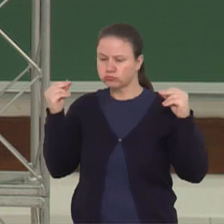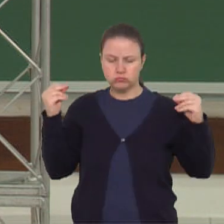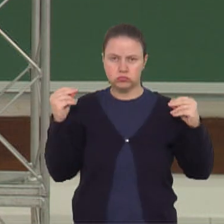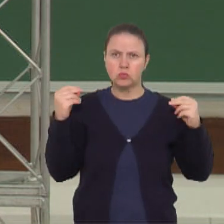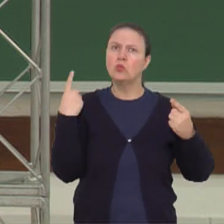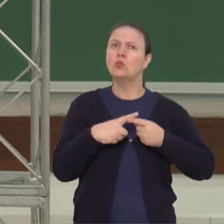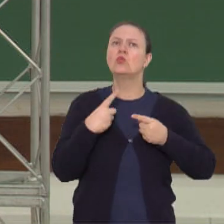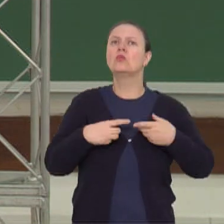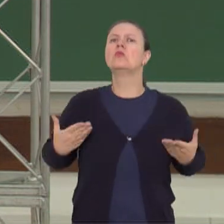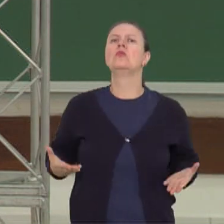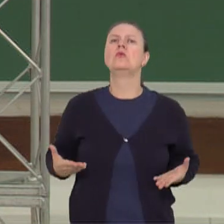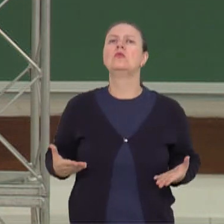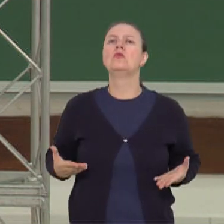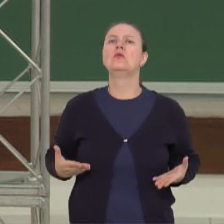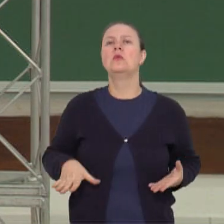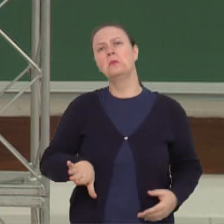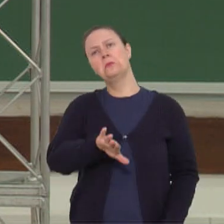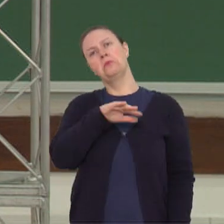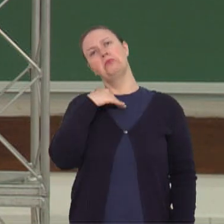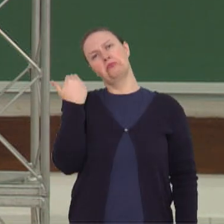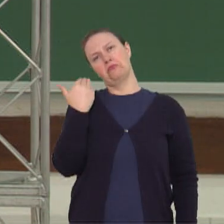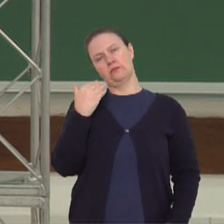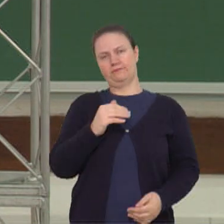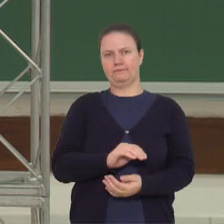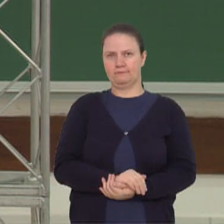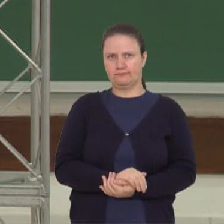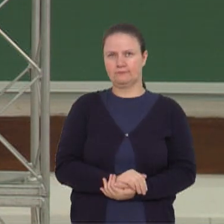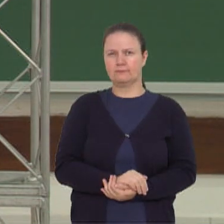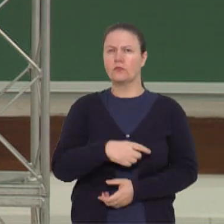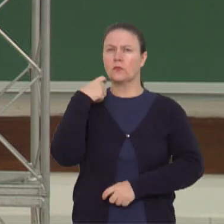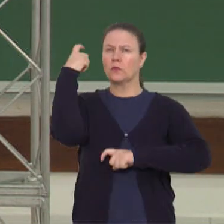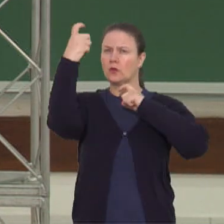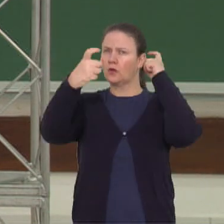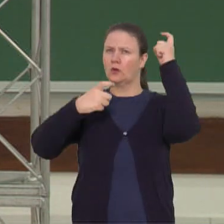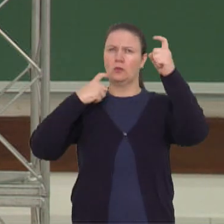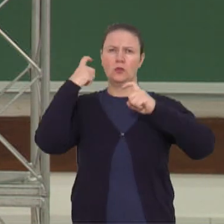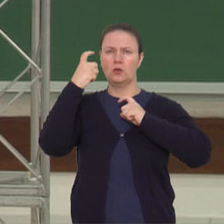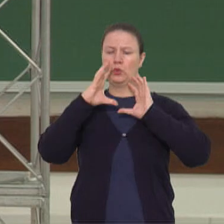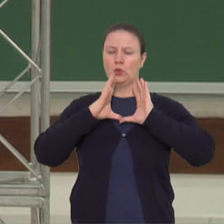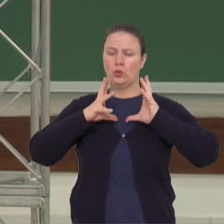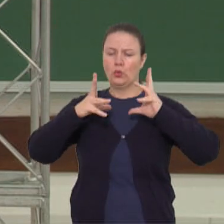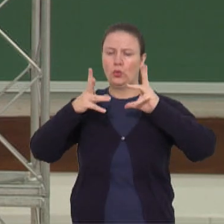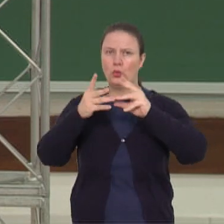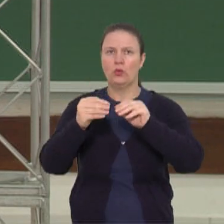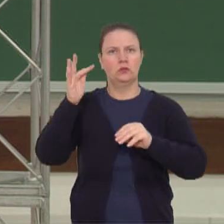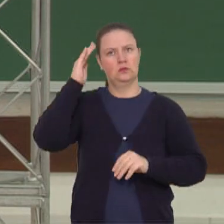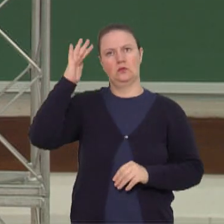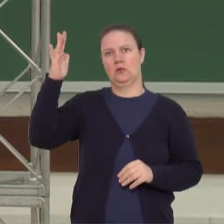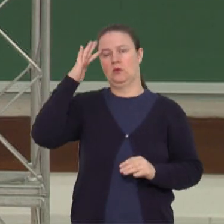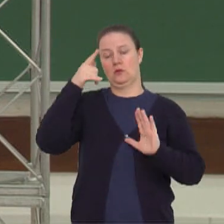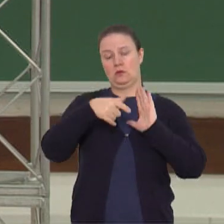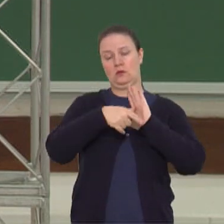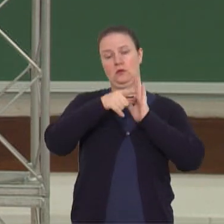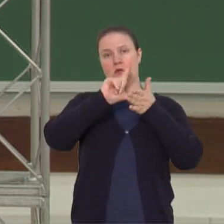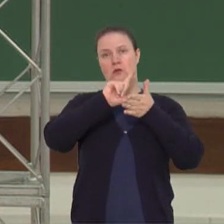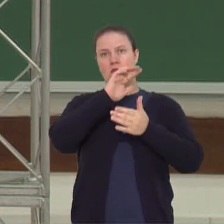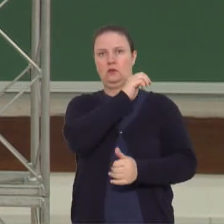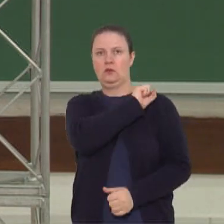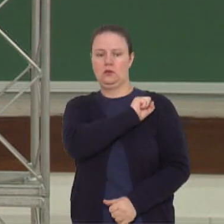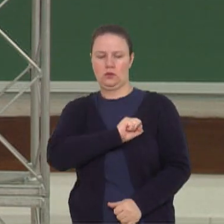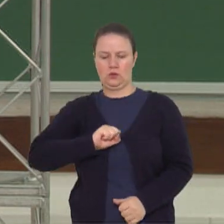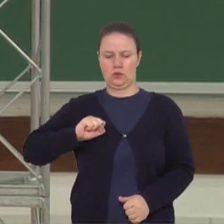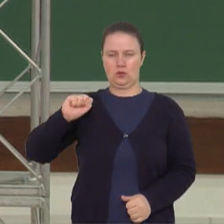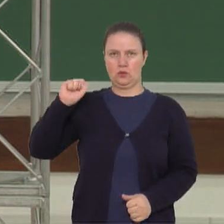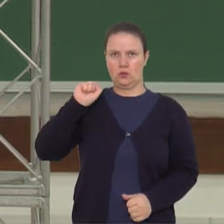as coisas morrem. Esta era a preocupação de todos os filósofos pré-socráticos. E o Heráclito